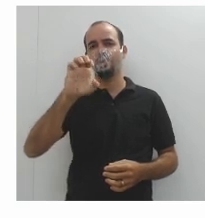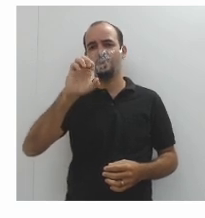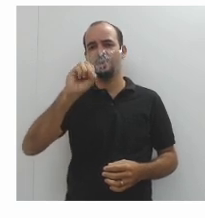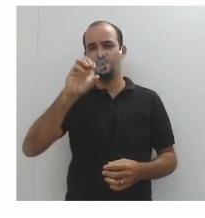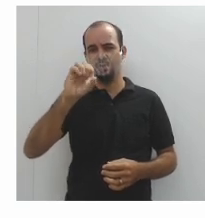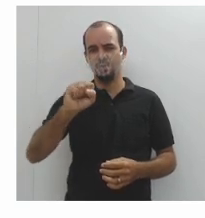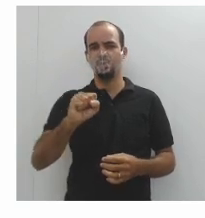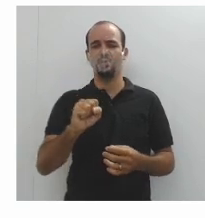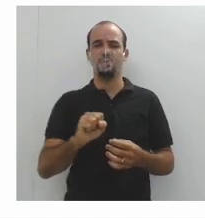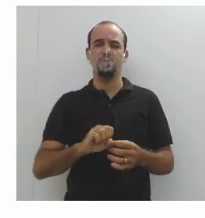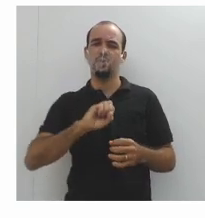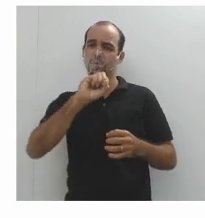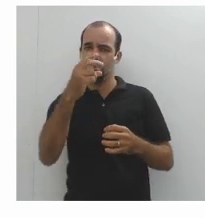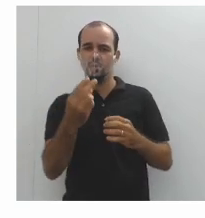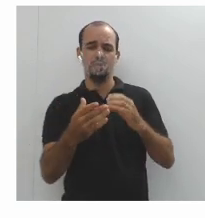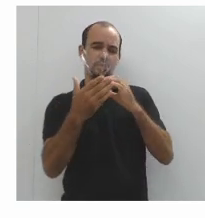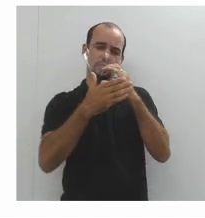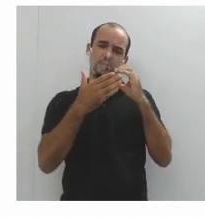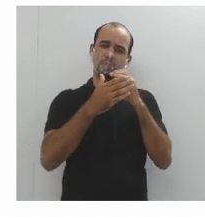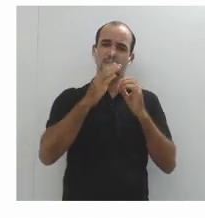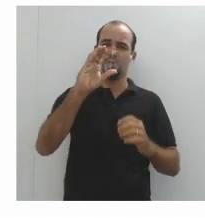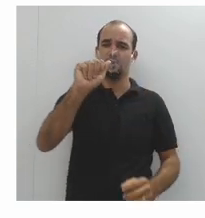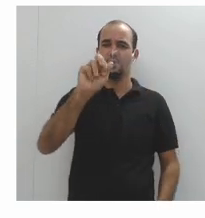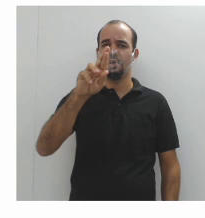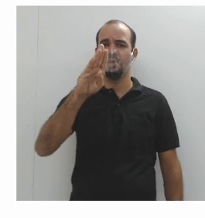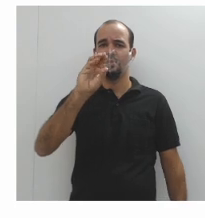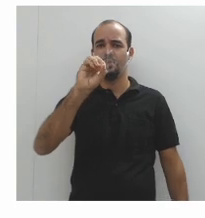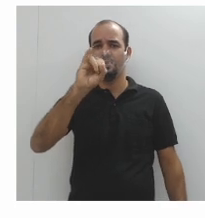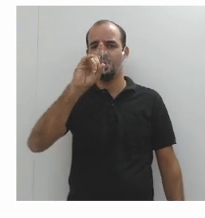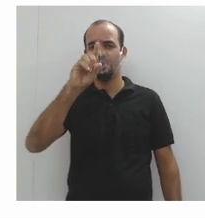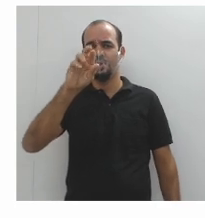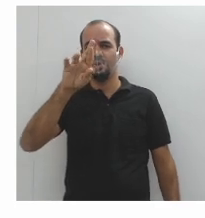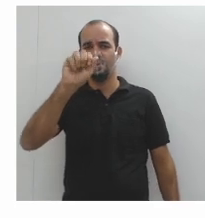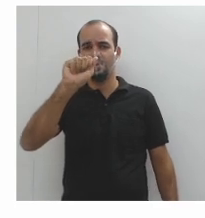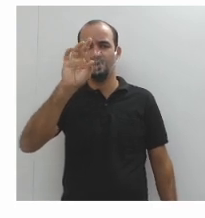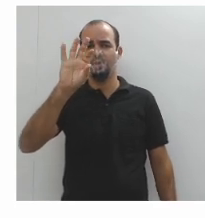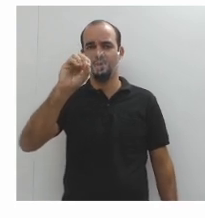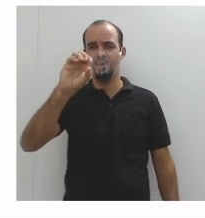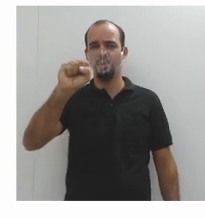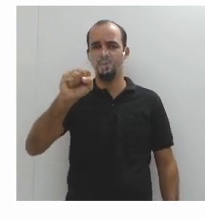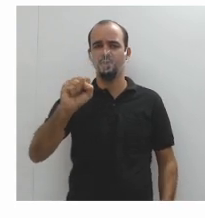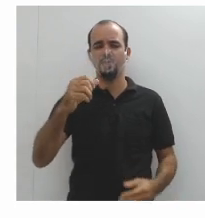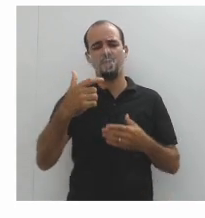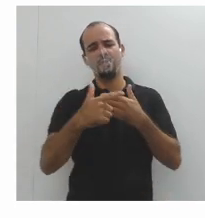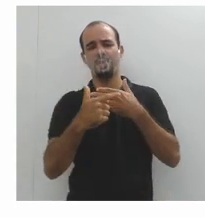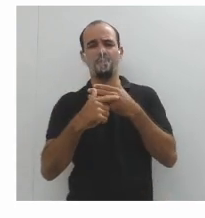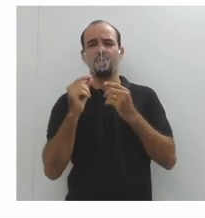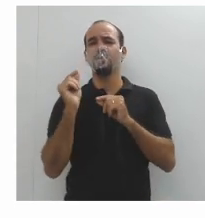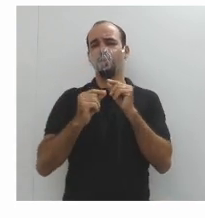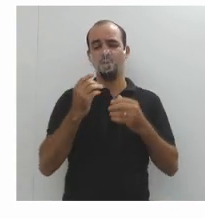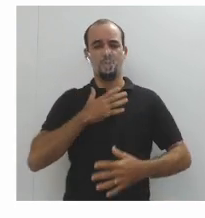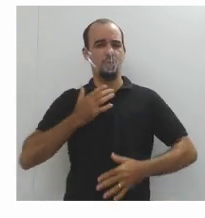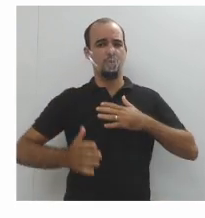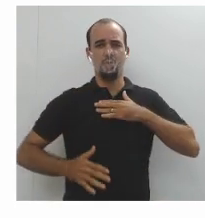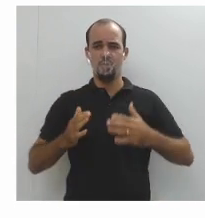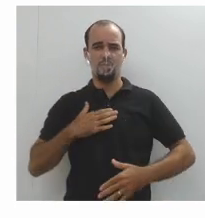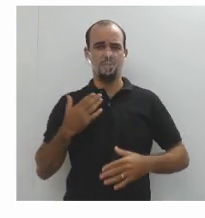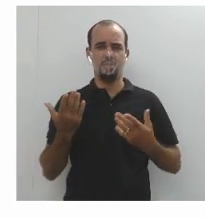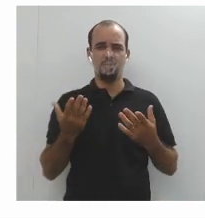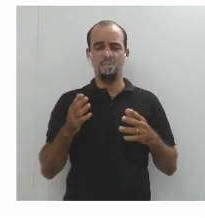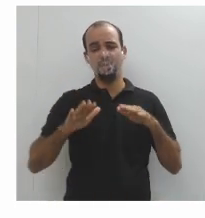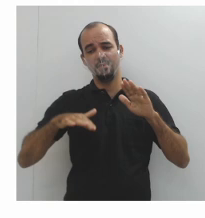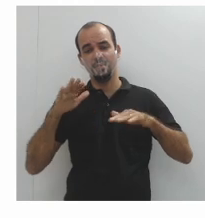de glicídio, tá bom? É uma função mista, ou seja, nós temos tanto